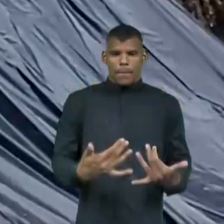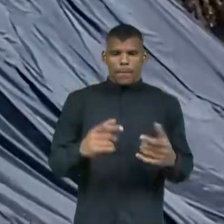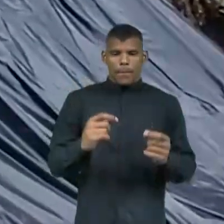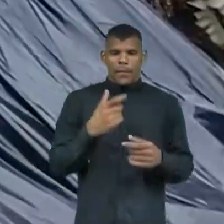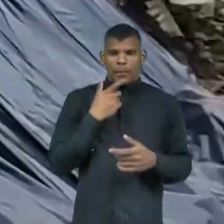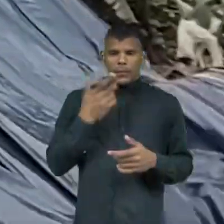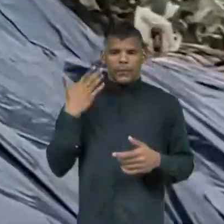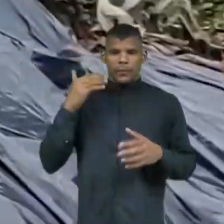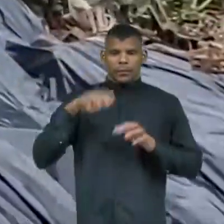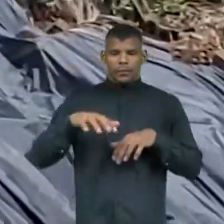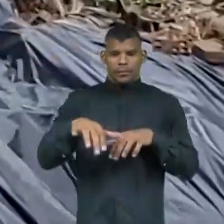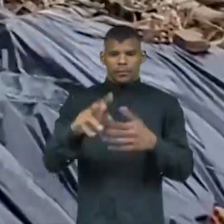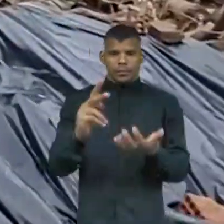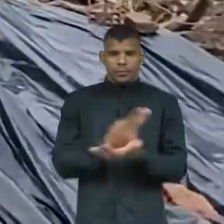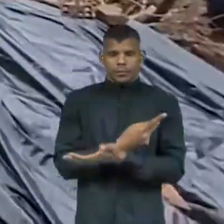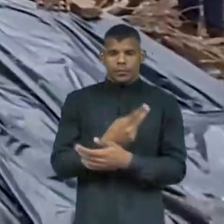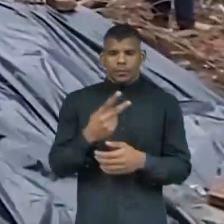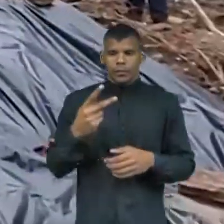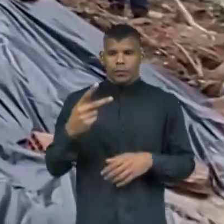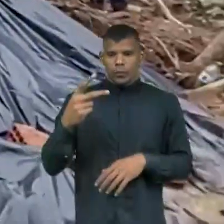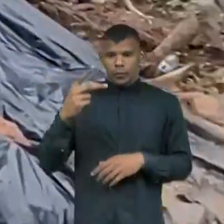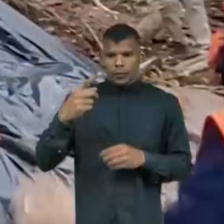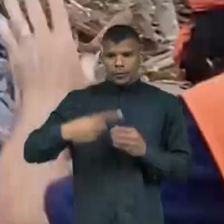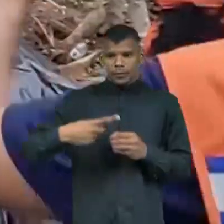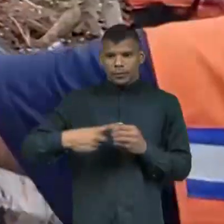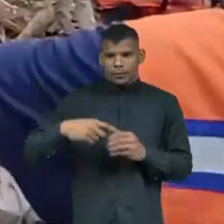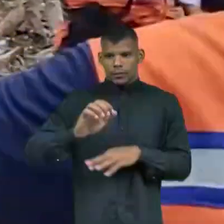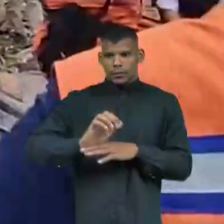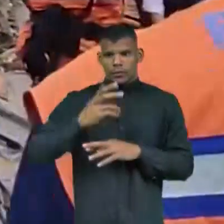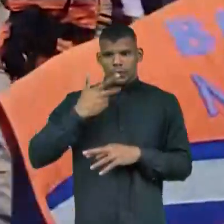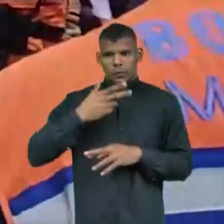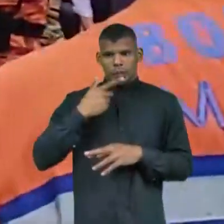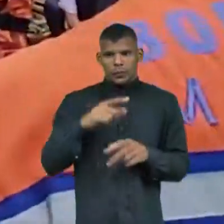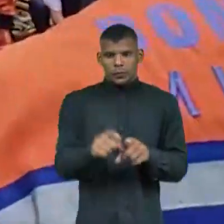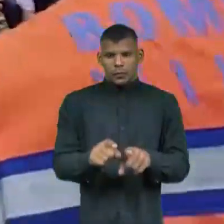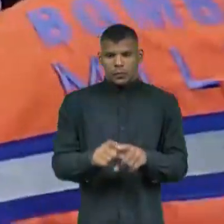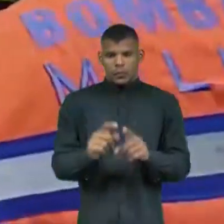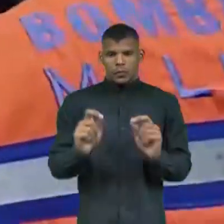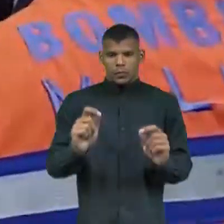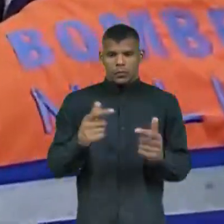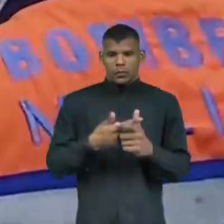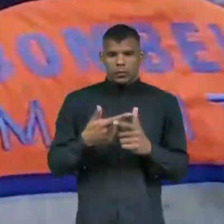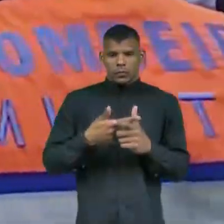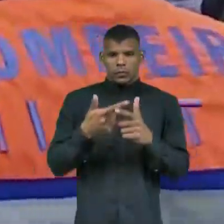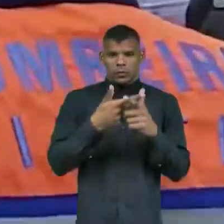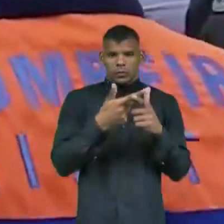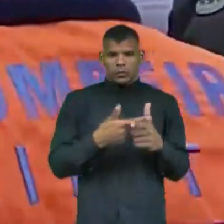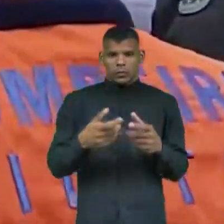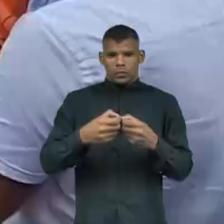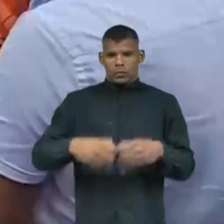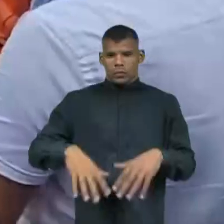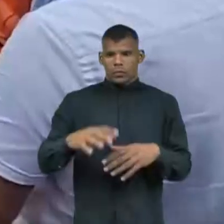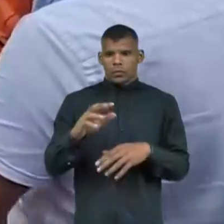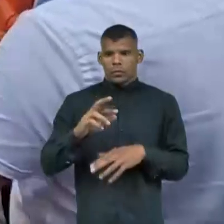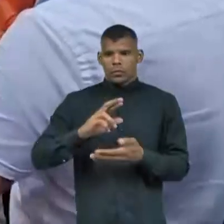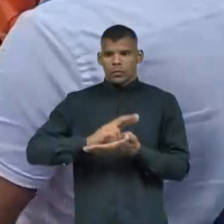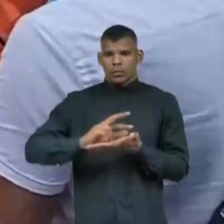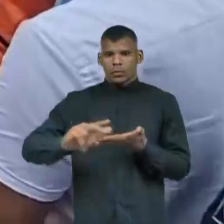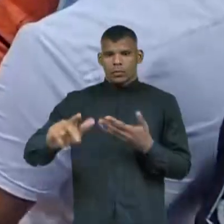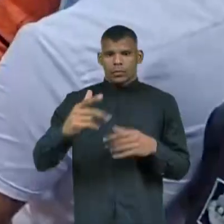que atingem boa parte dos municípios cearenses trazem transtornos e prejuízos a muitas pessoas.